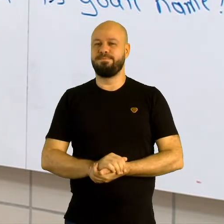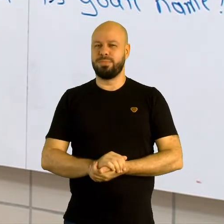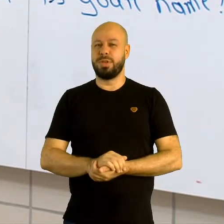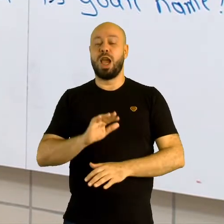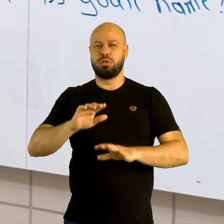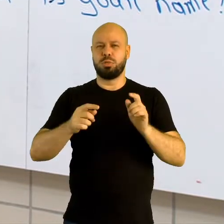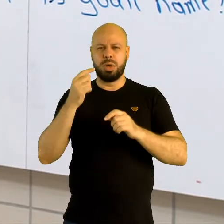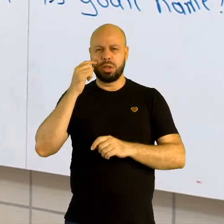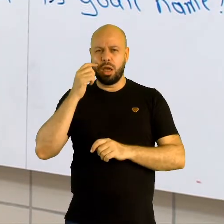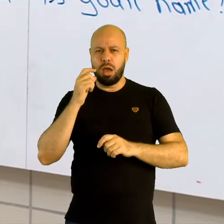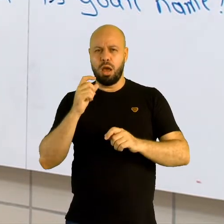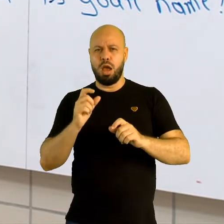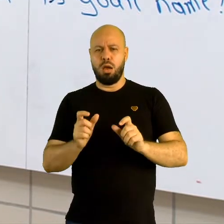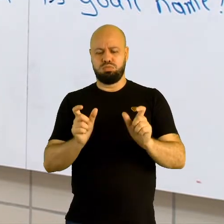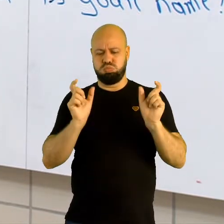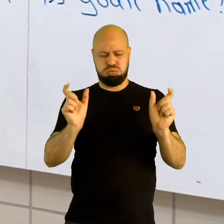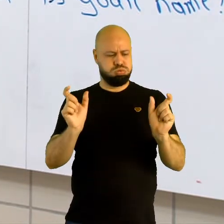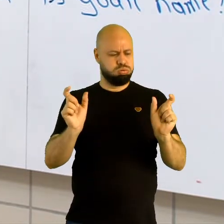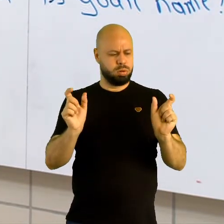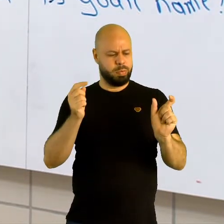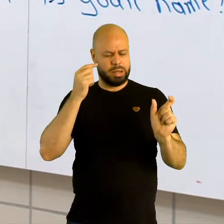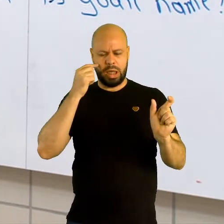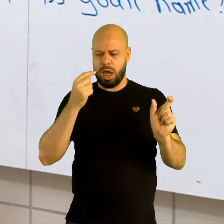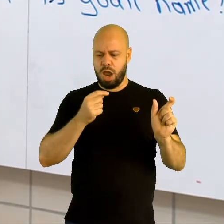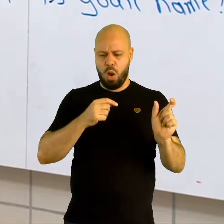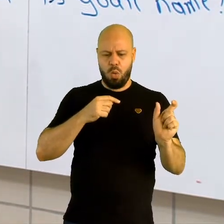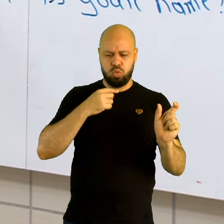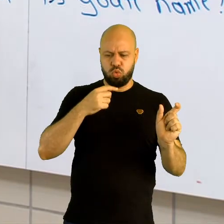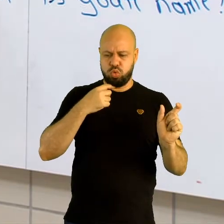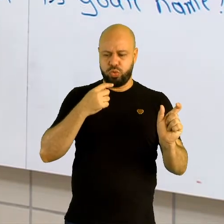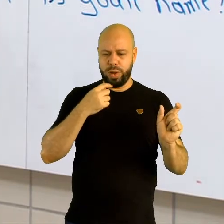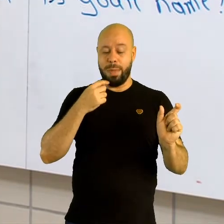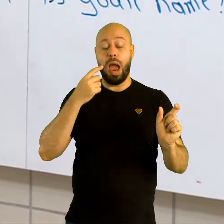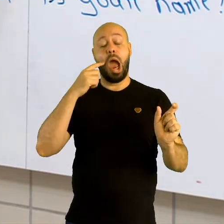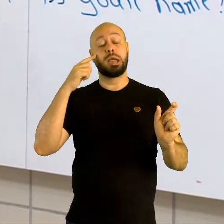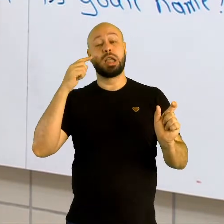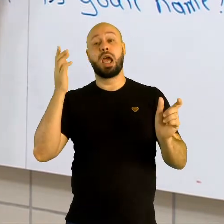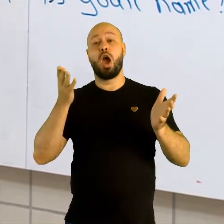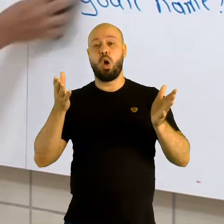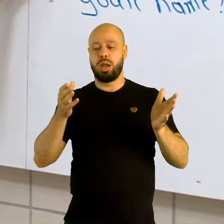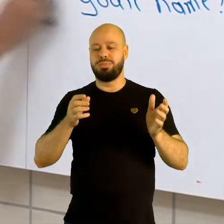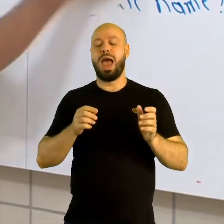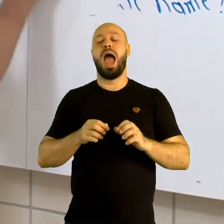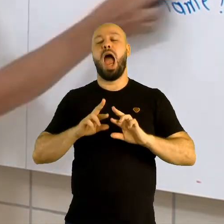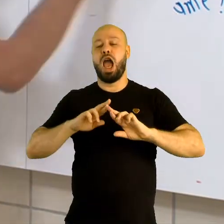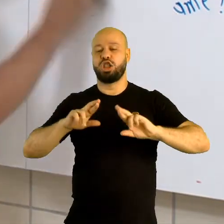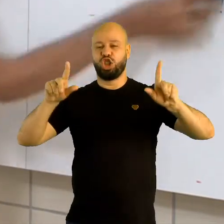eu espero que a partir de hoje vocês já tenham sanado esta dúvida.